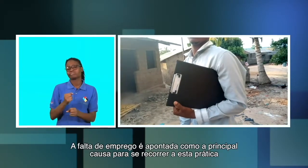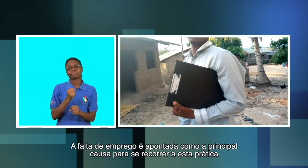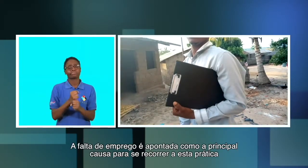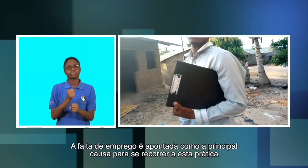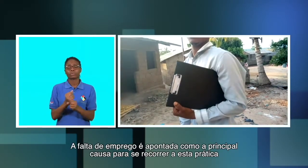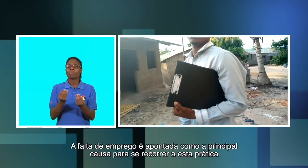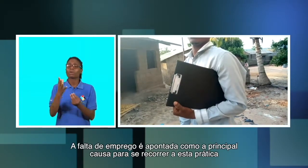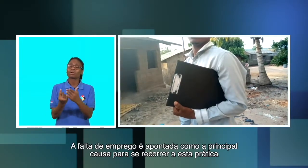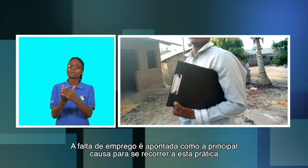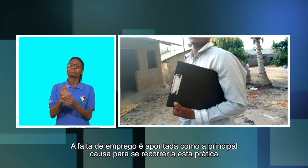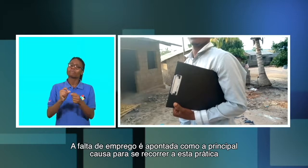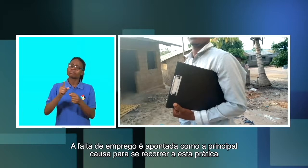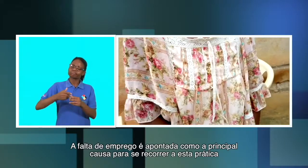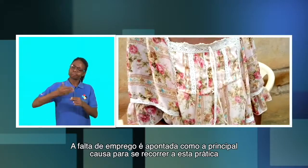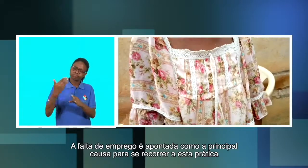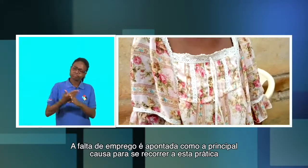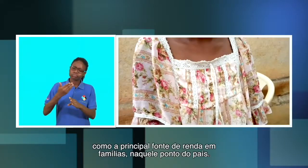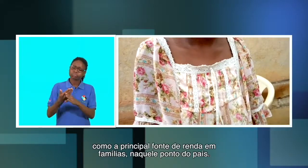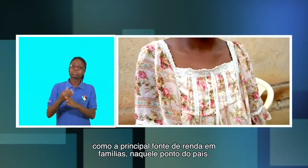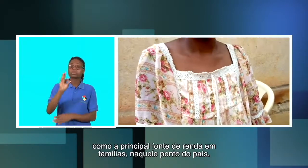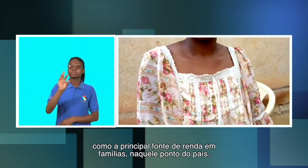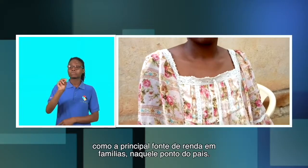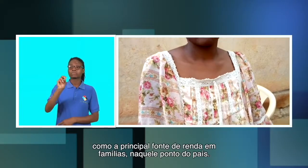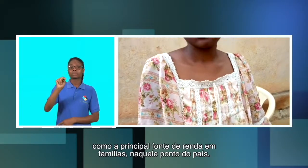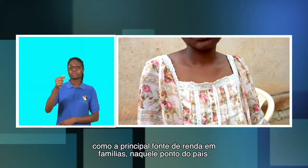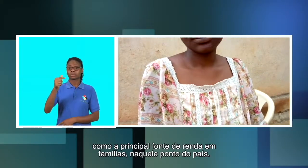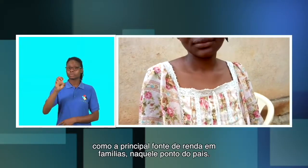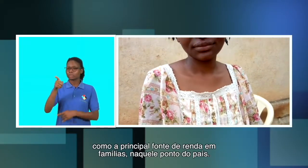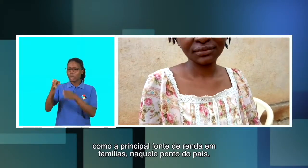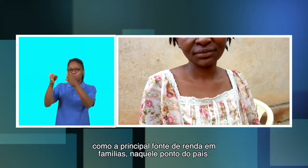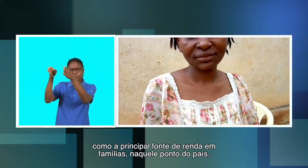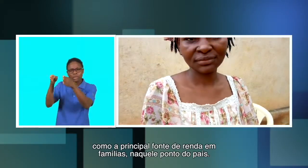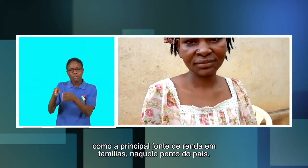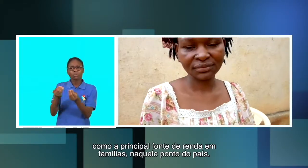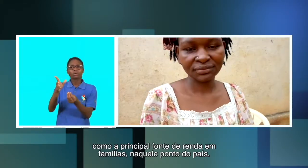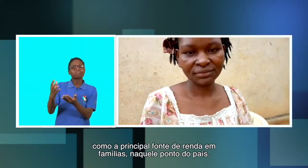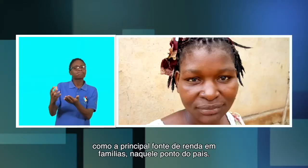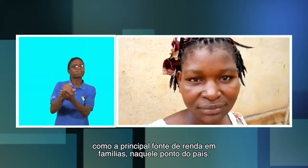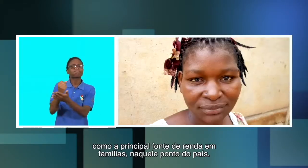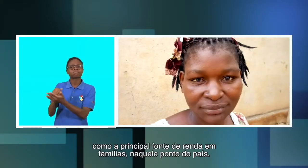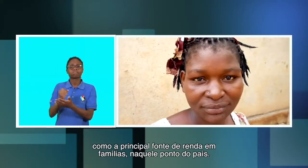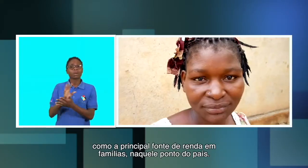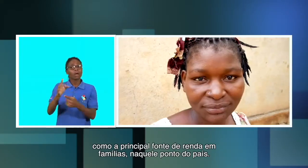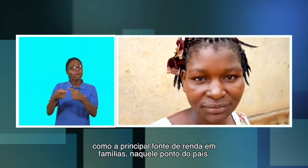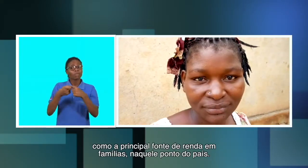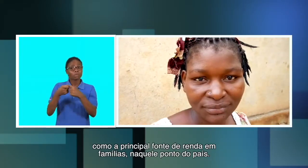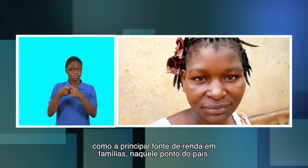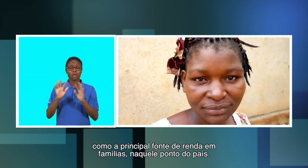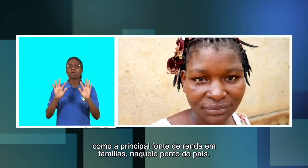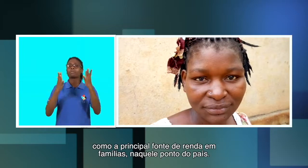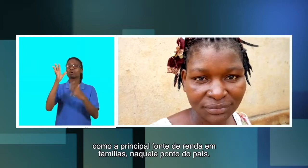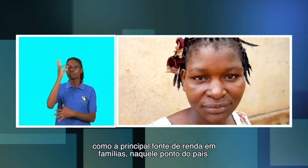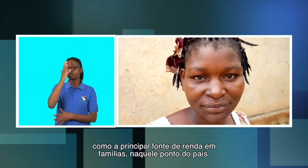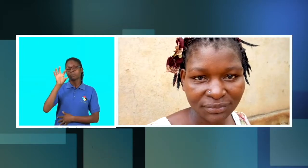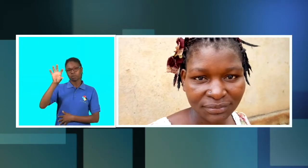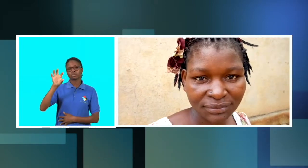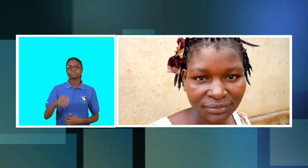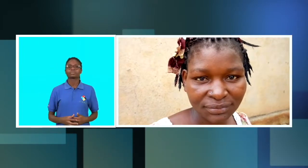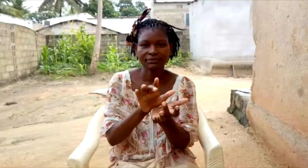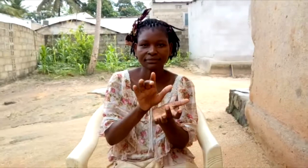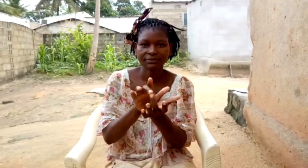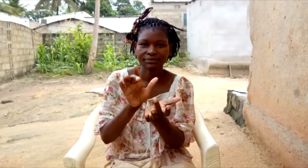principal causa para se recorrer a esta prática como principal fonte de rendimento em famílias naquele ponto do país.